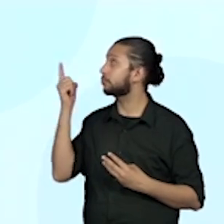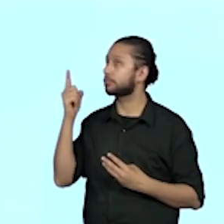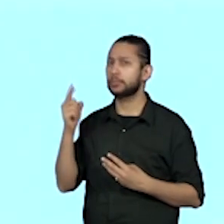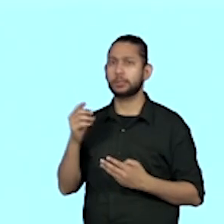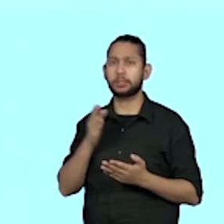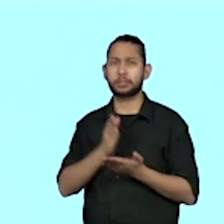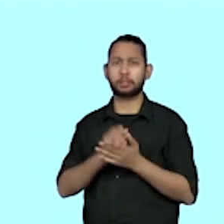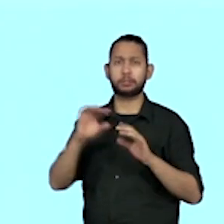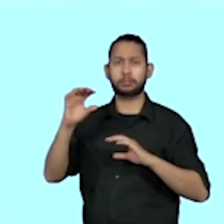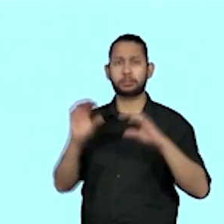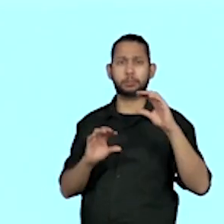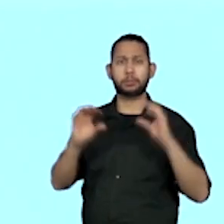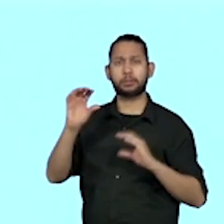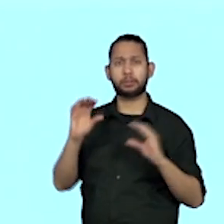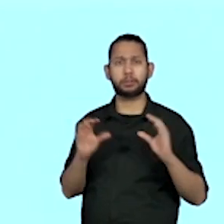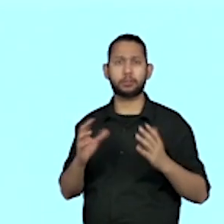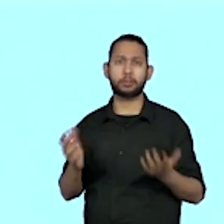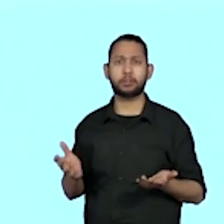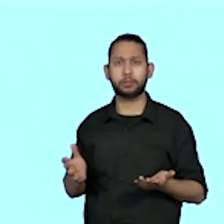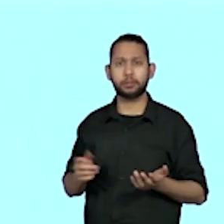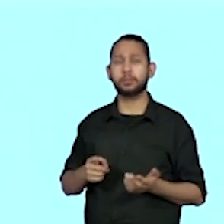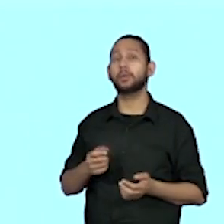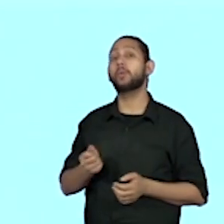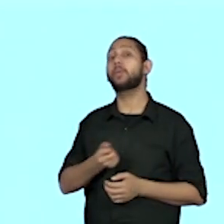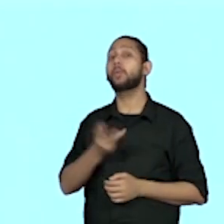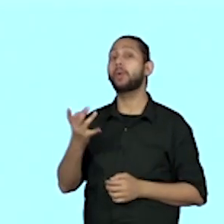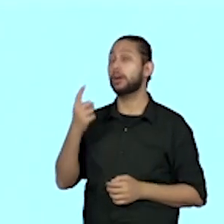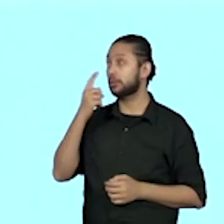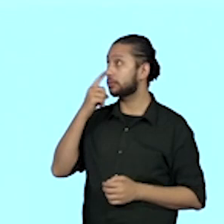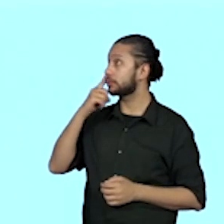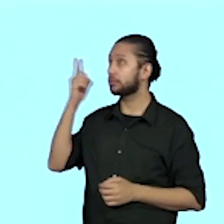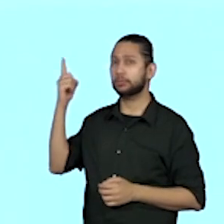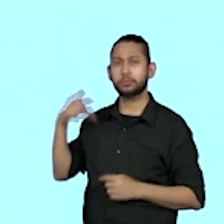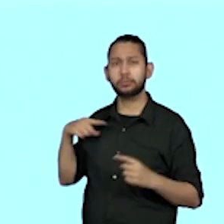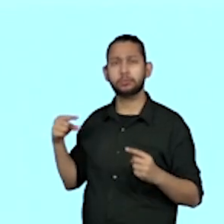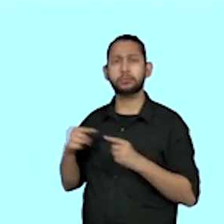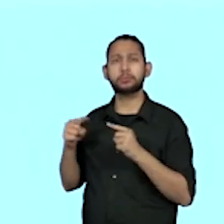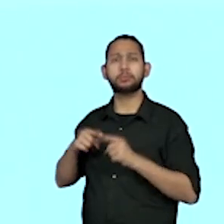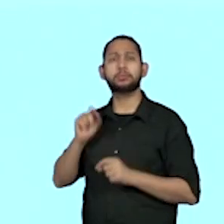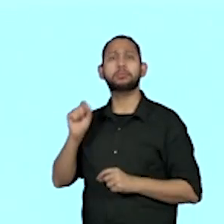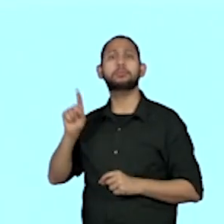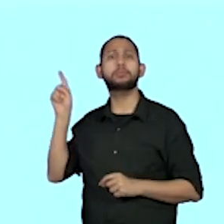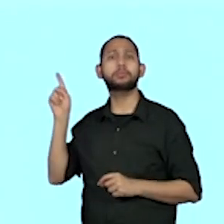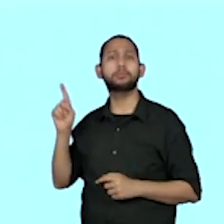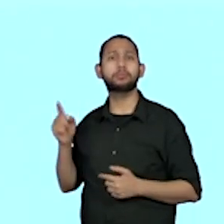Separada a imagem. E aí? Qual seria esta fração?